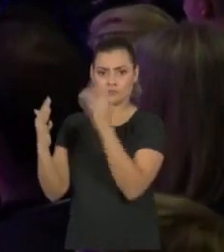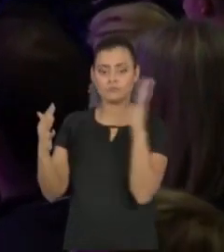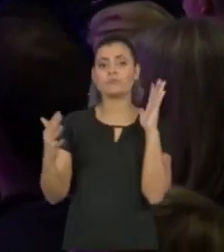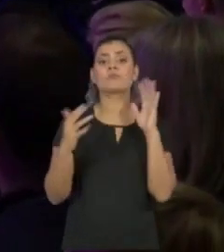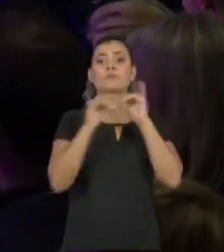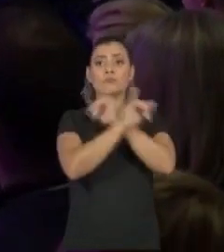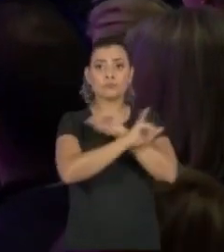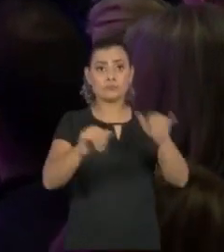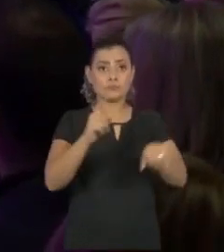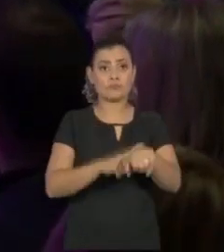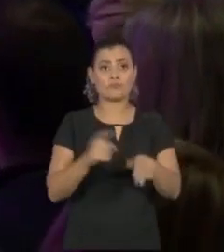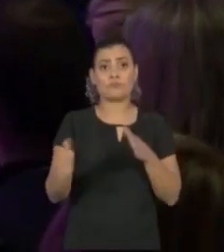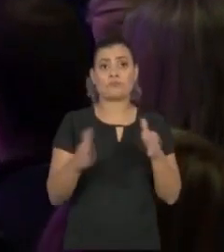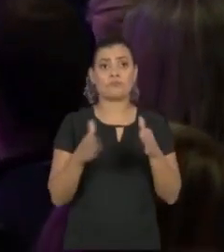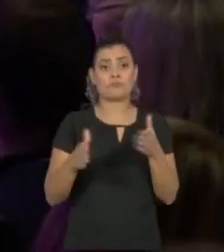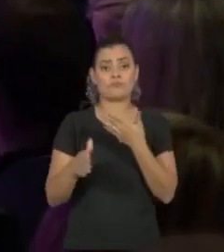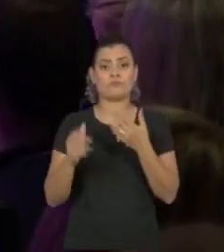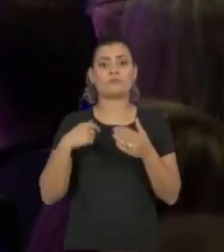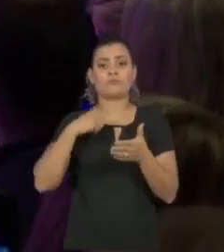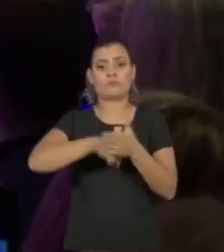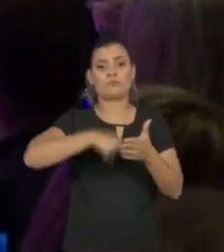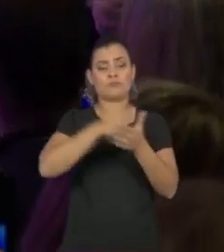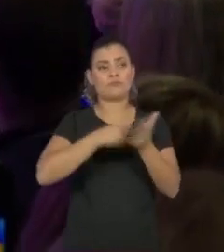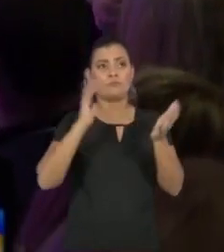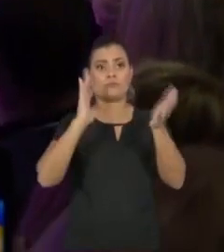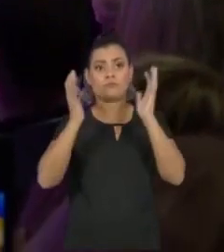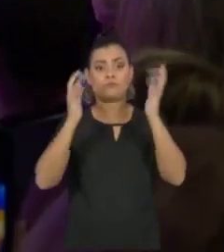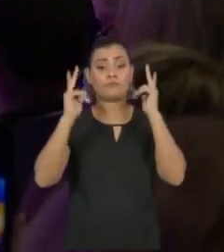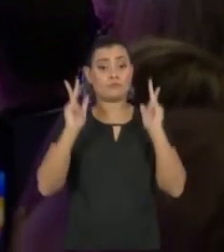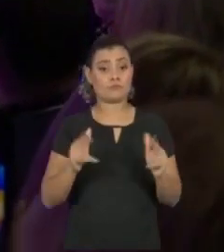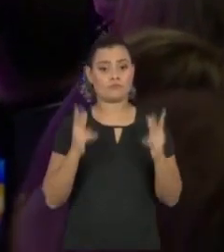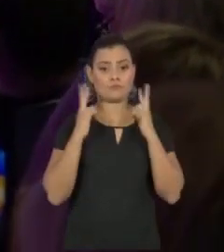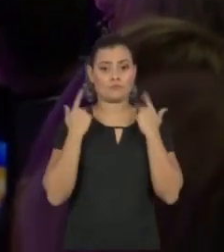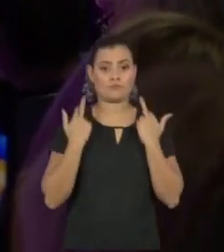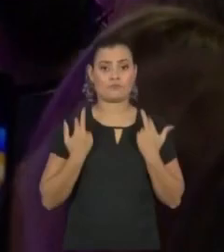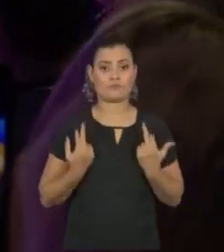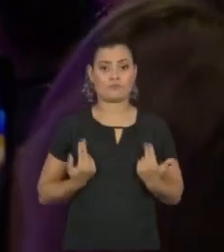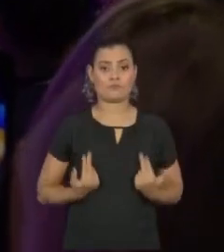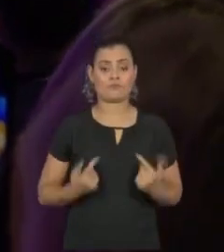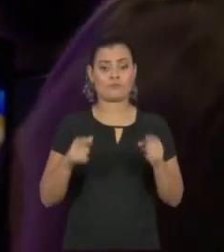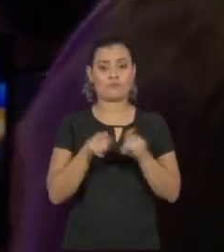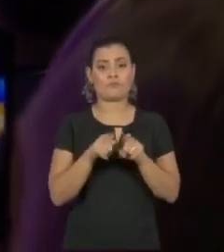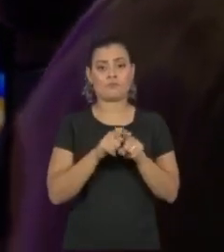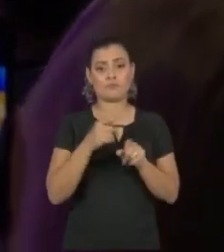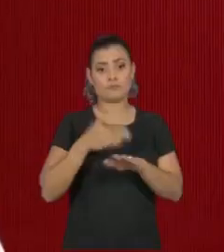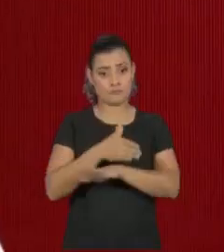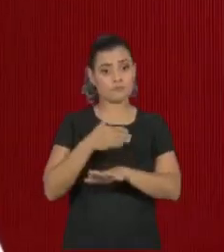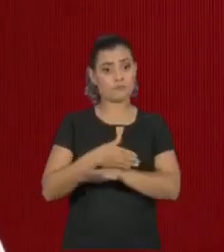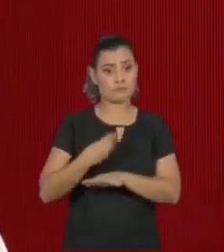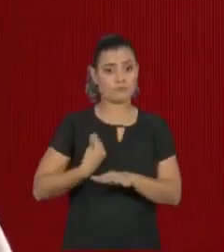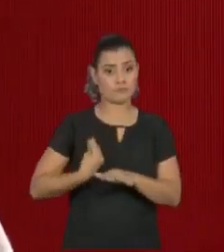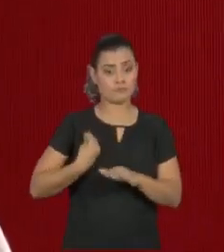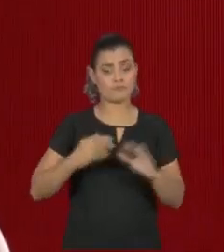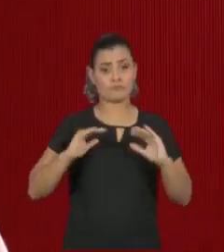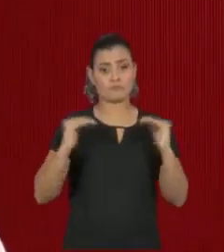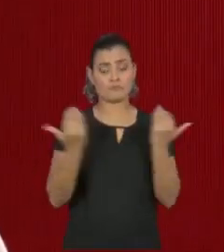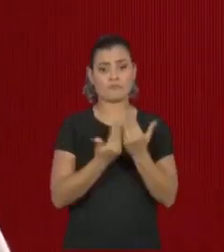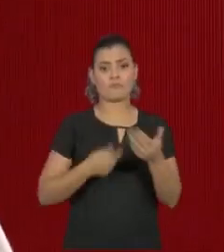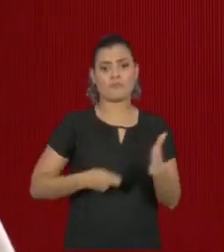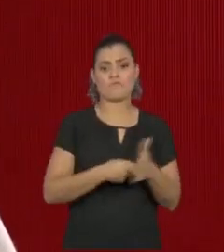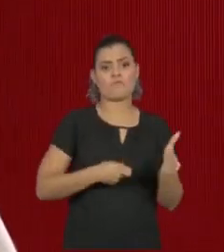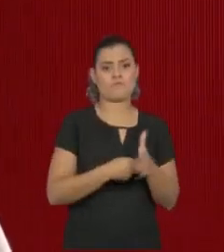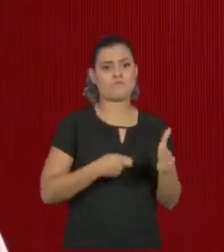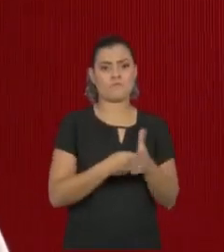anúncio no momento em que ativistas do clima, como a jovem sueca Greta Thunberg, que também participa do evento, aumentam a pressão